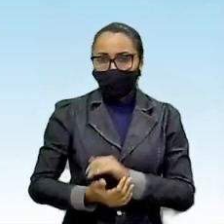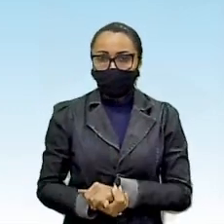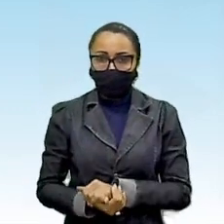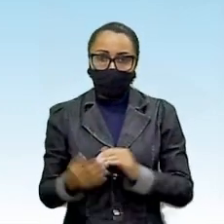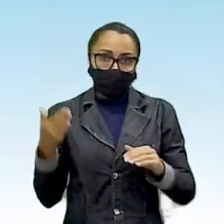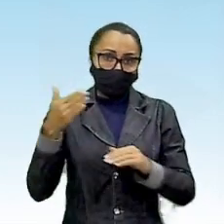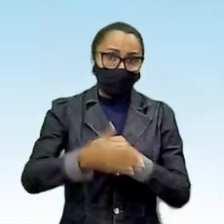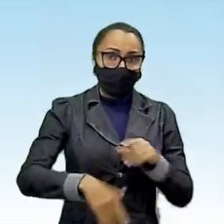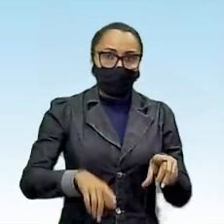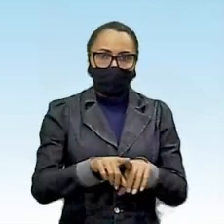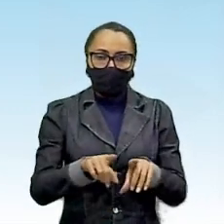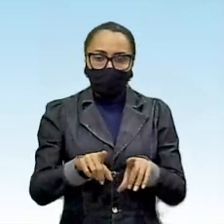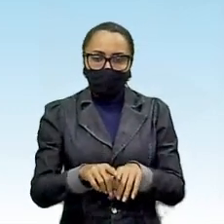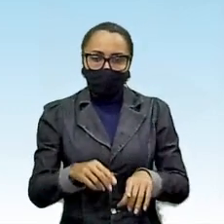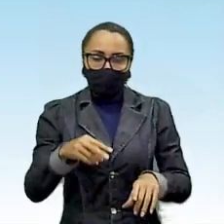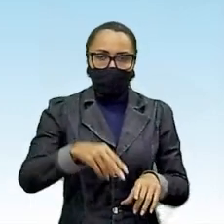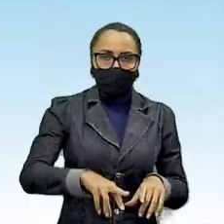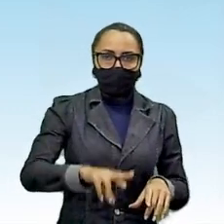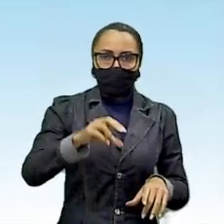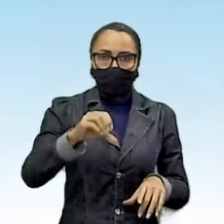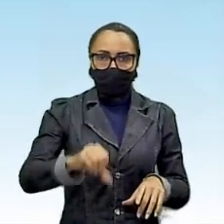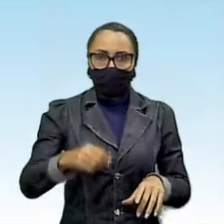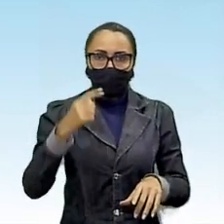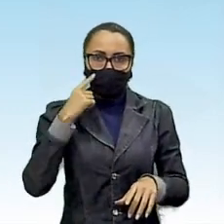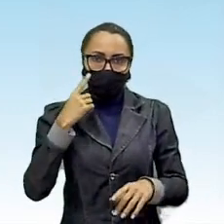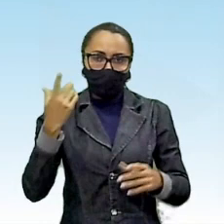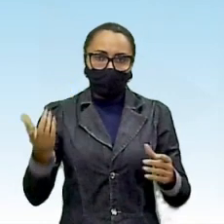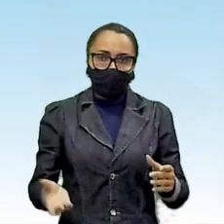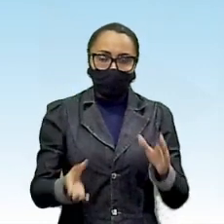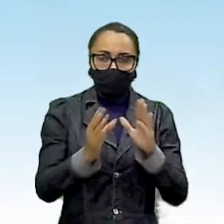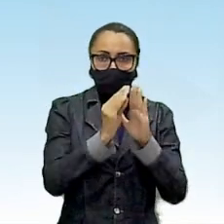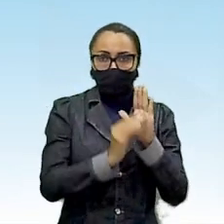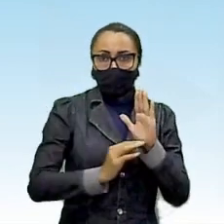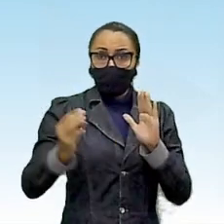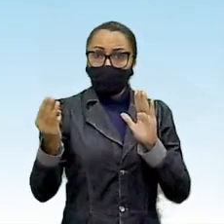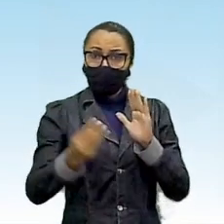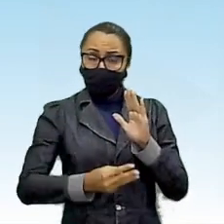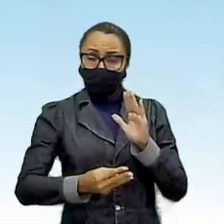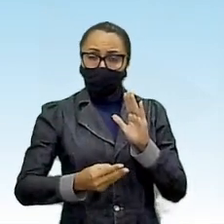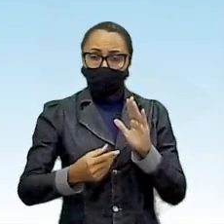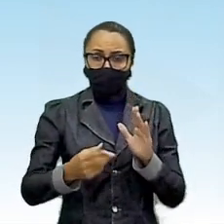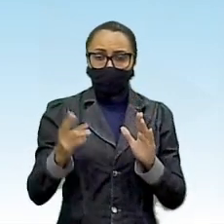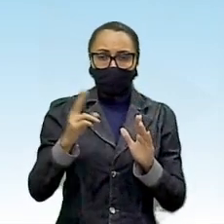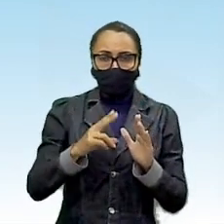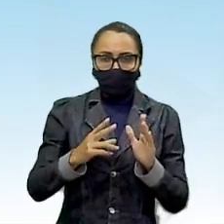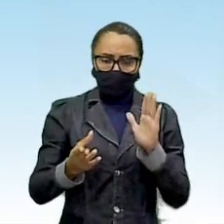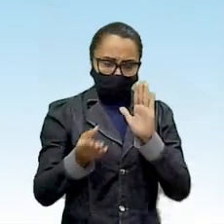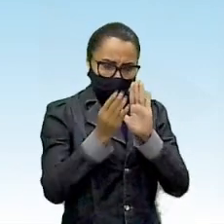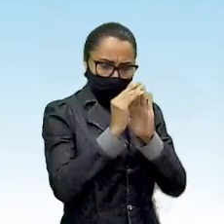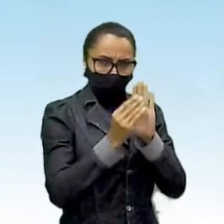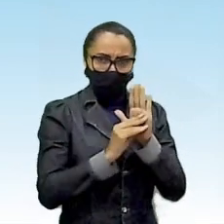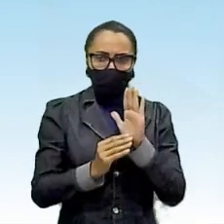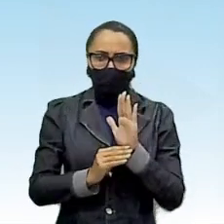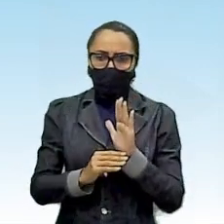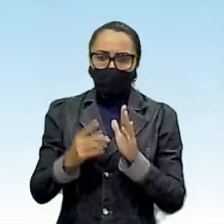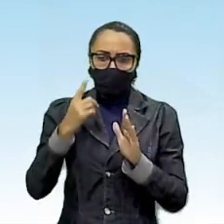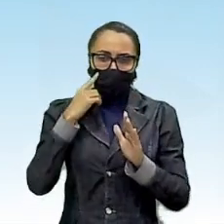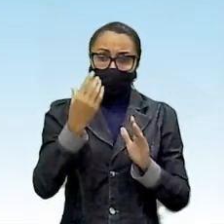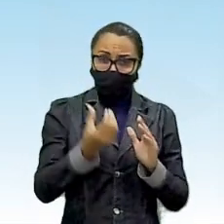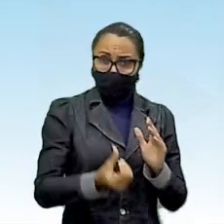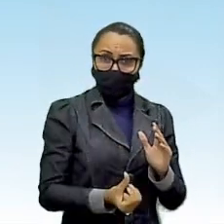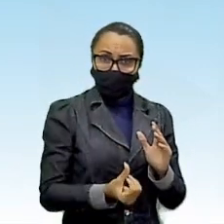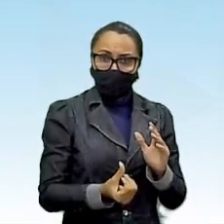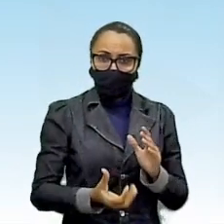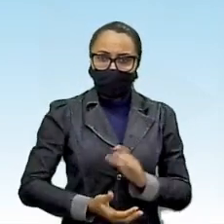incluído também nessa NR9 o anexo 3 de calor, e aí nos padrões da NHO 06